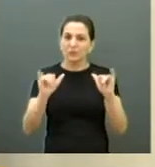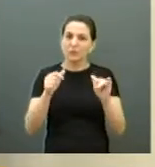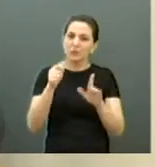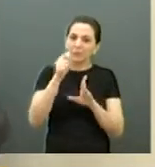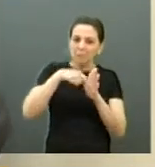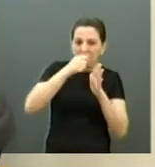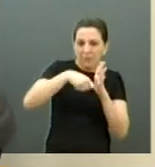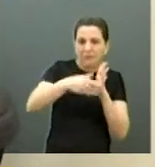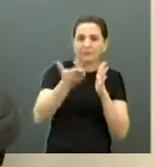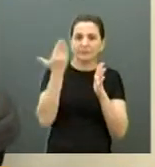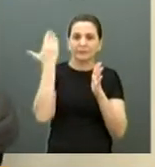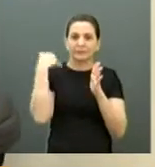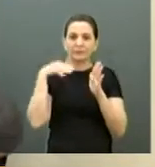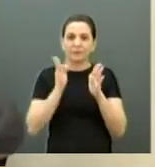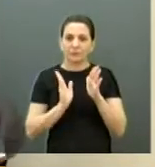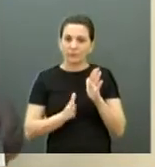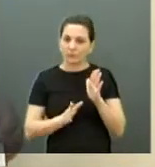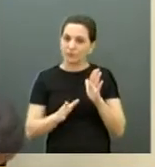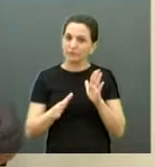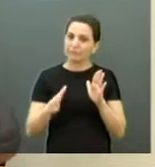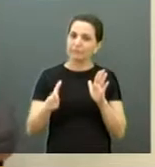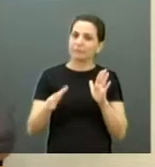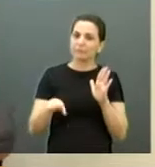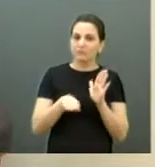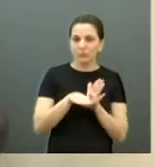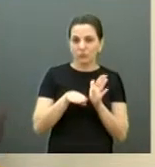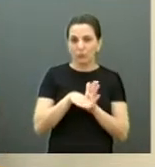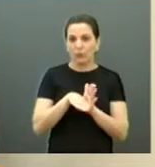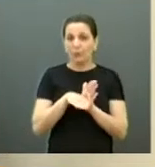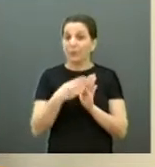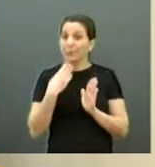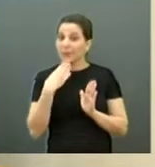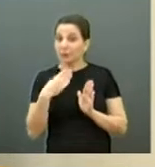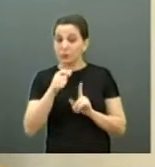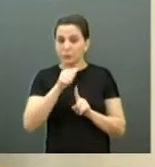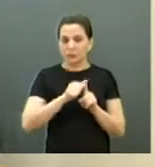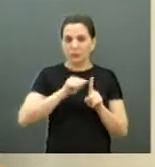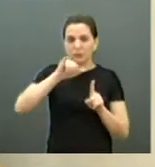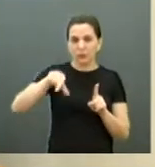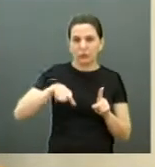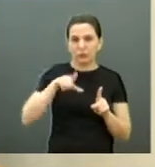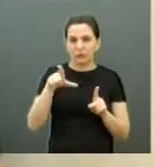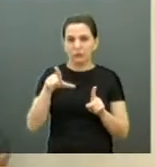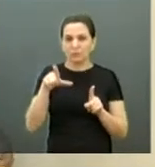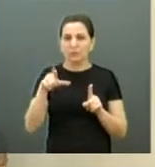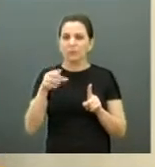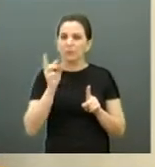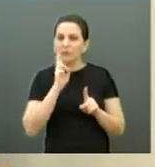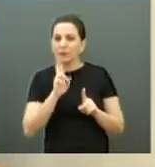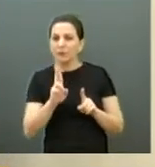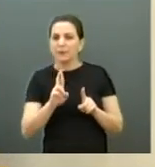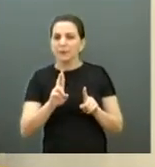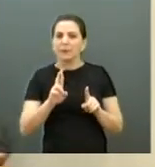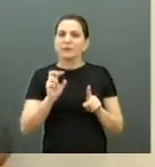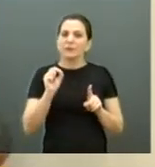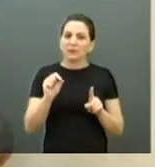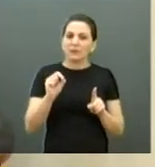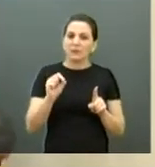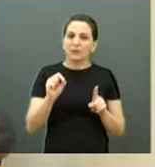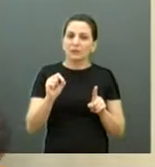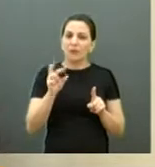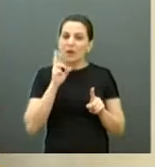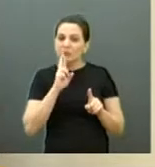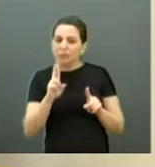meses né solicitamos no mês de junho é que fo que fosse nos passado essa resposta essa resposta